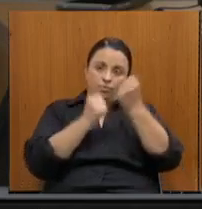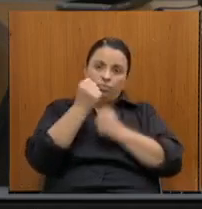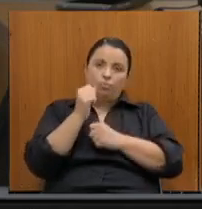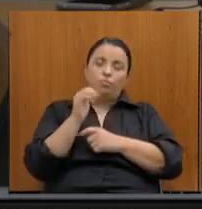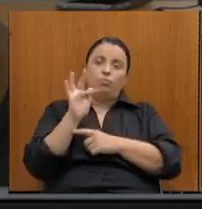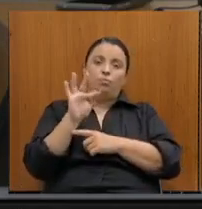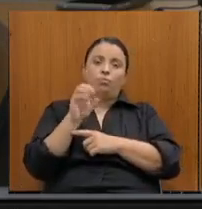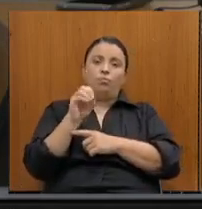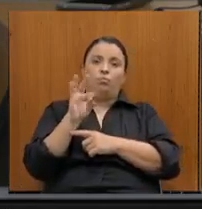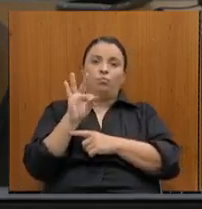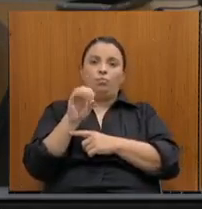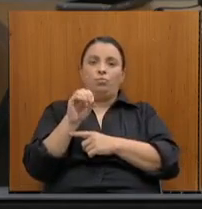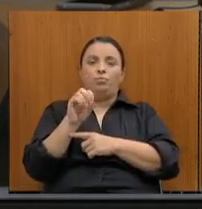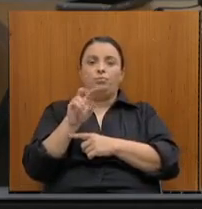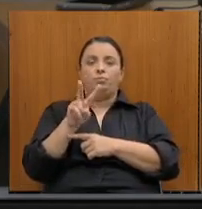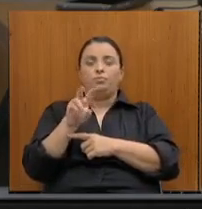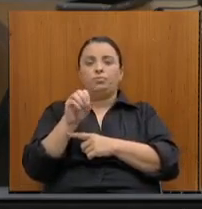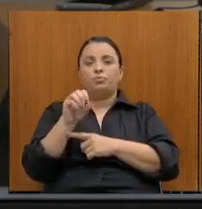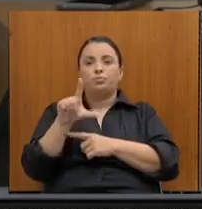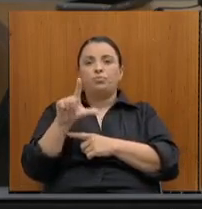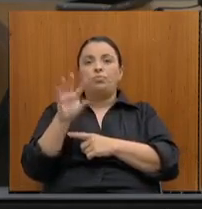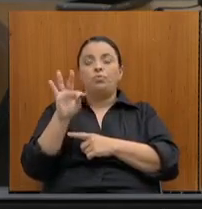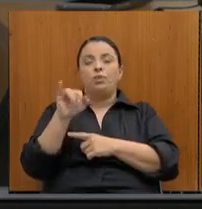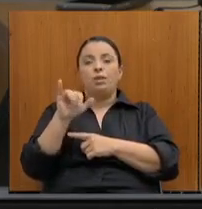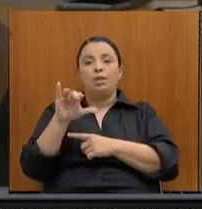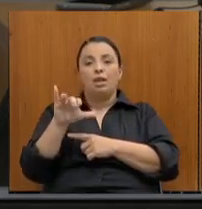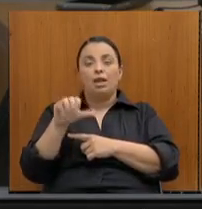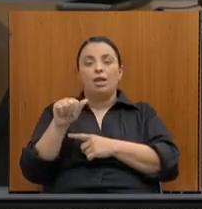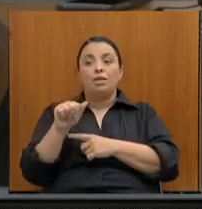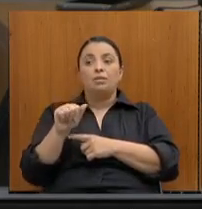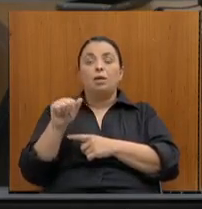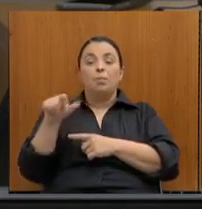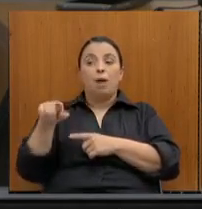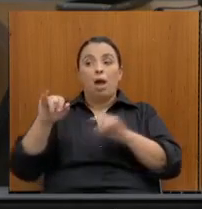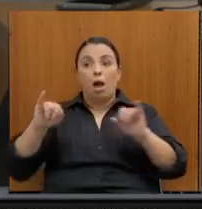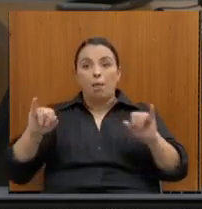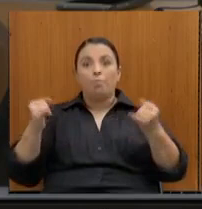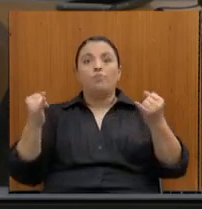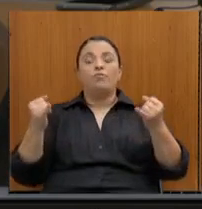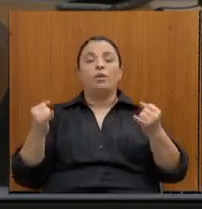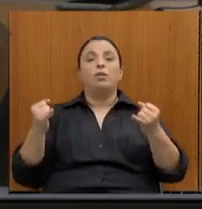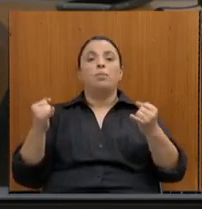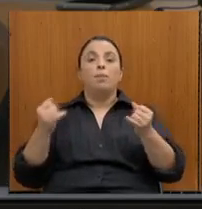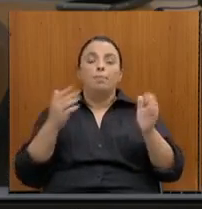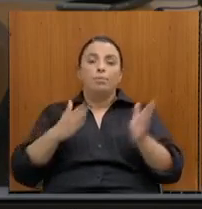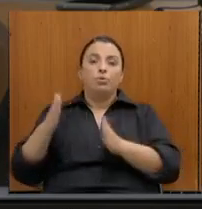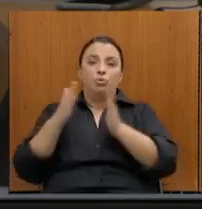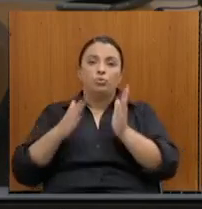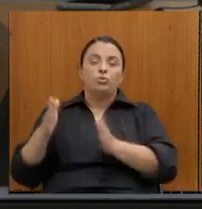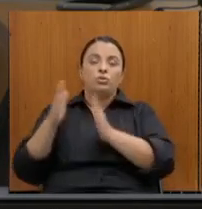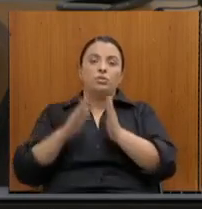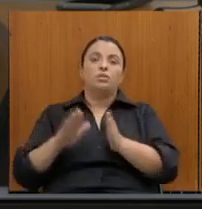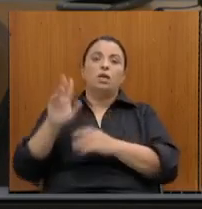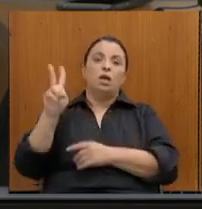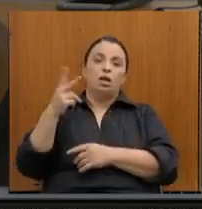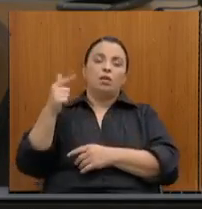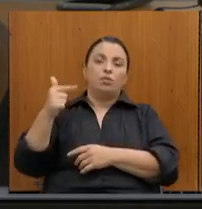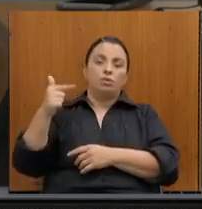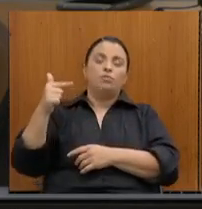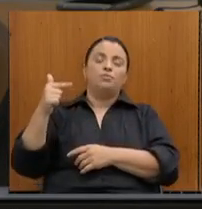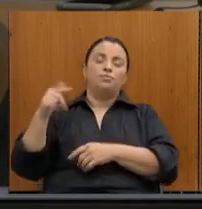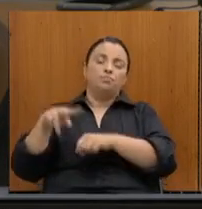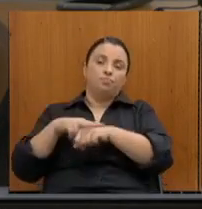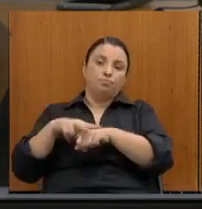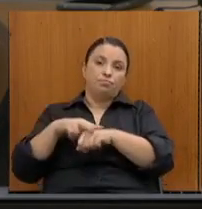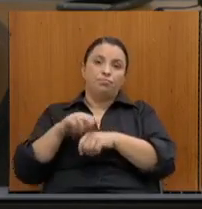de hidrogênio Verde as vantagens competitivas de Minas Gerais Ampla disponibilidade